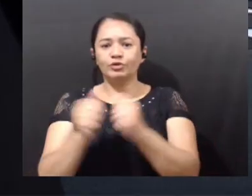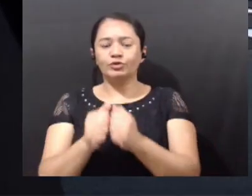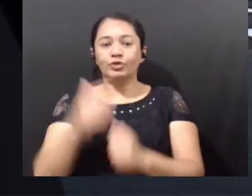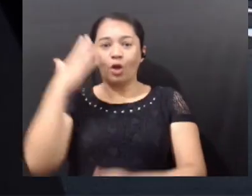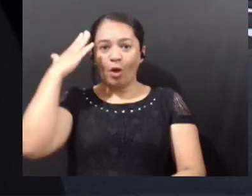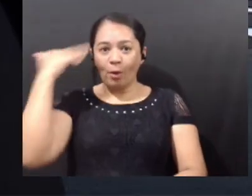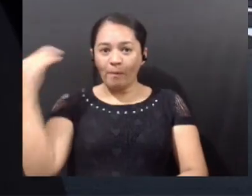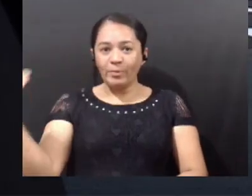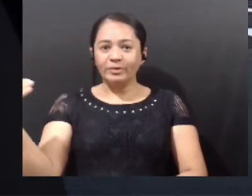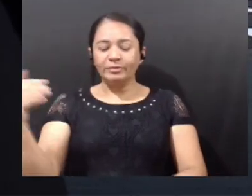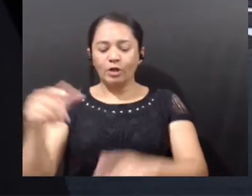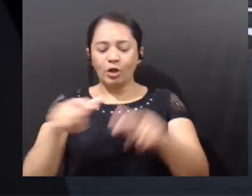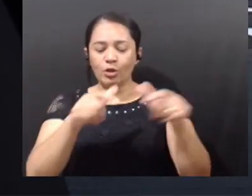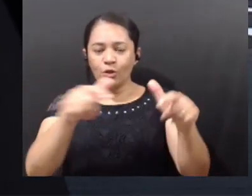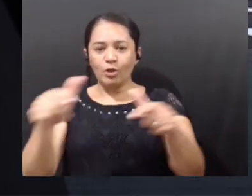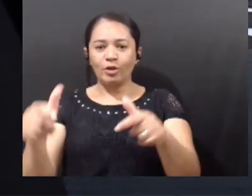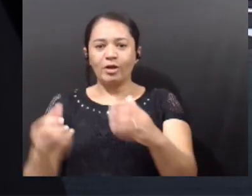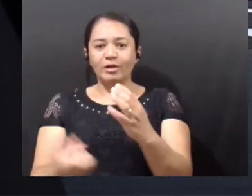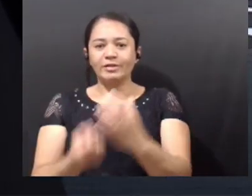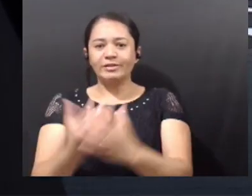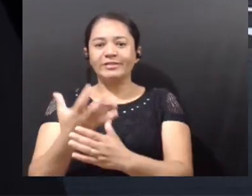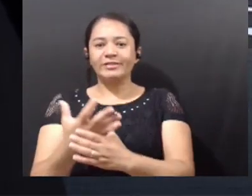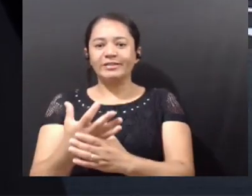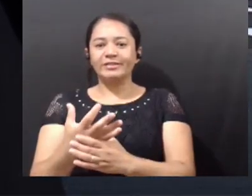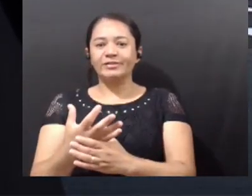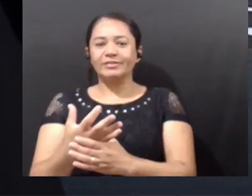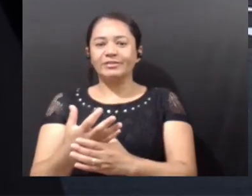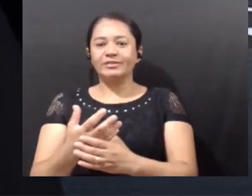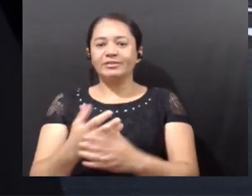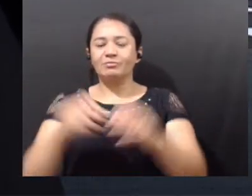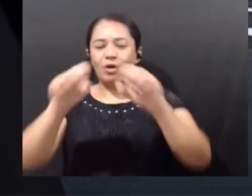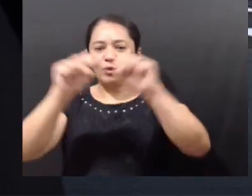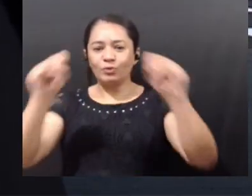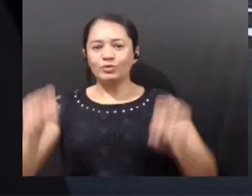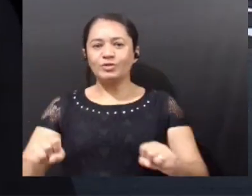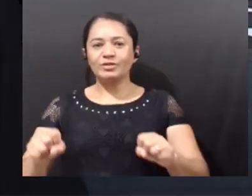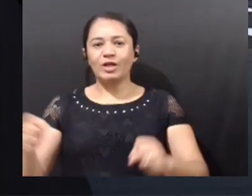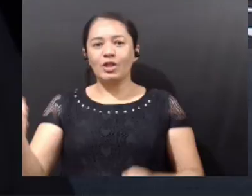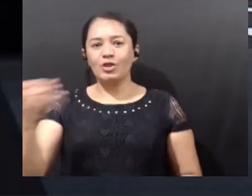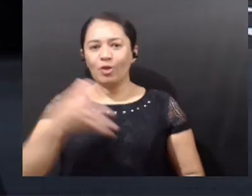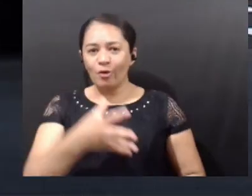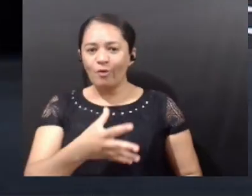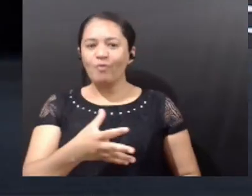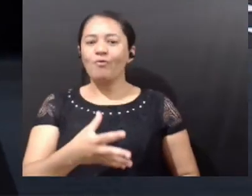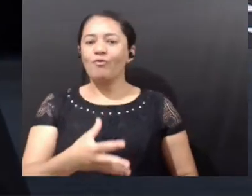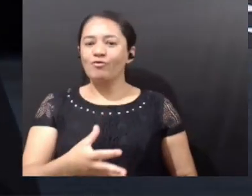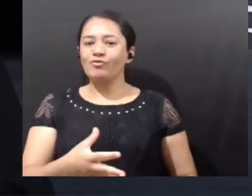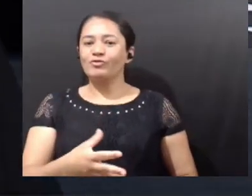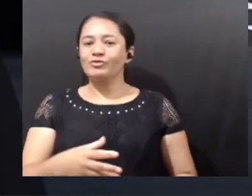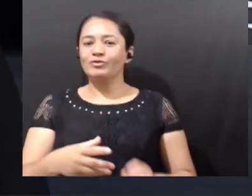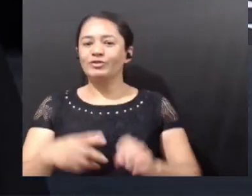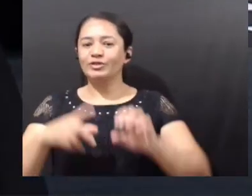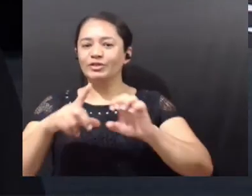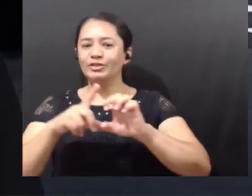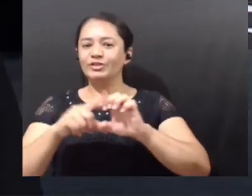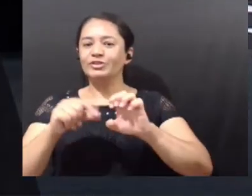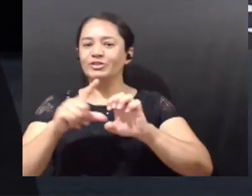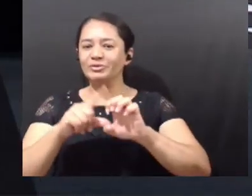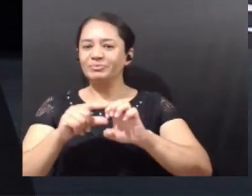ambiente que cria justamente esse ecossistema inovador e de empreendedorismo? Primeiro, parabéns a